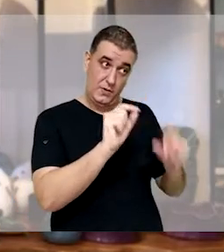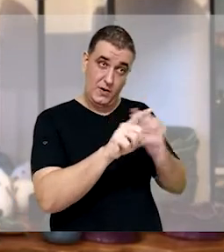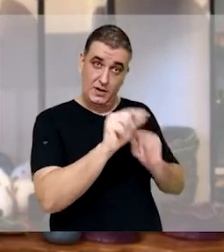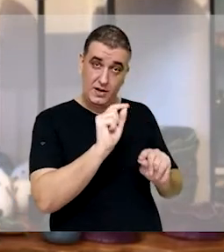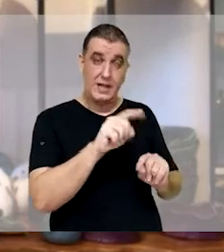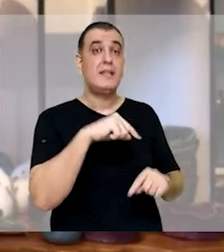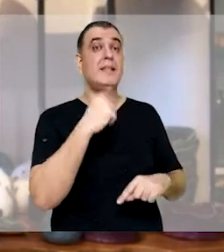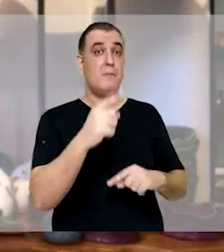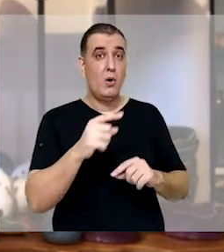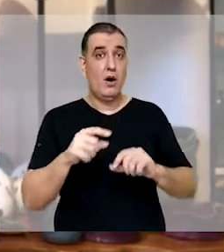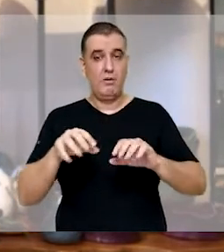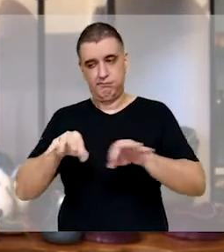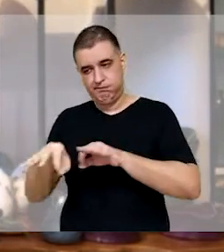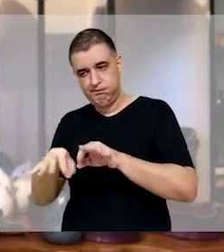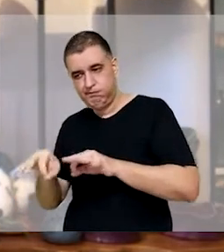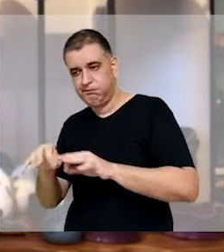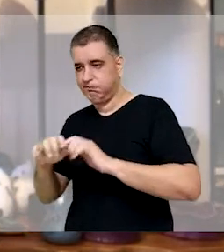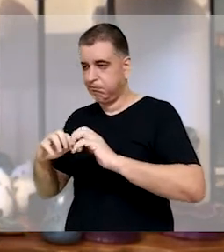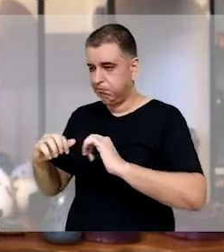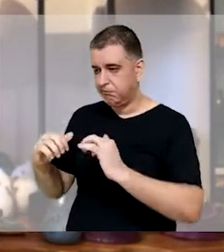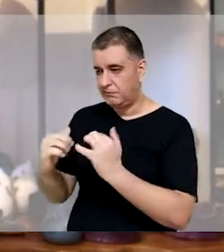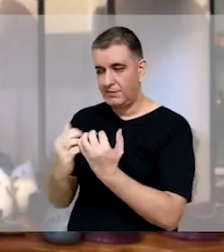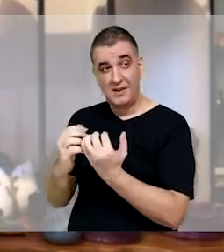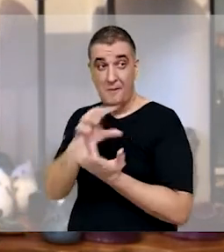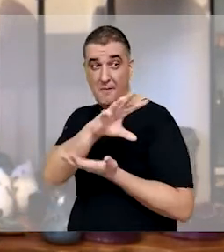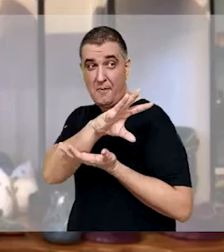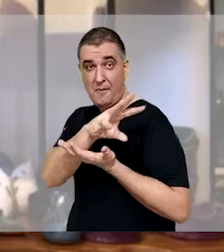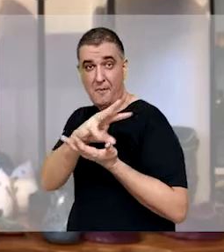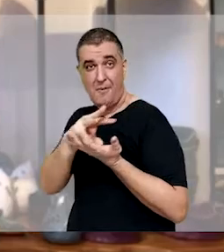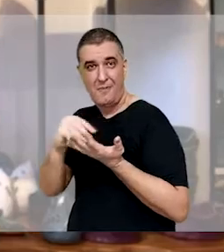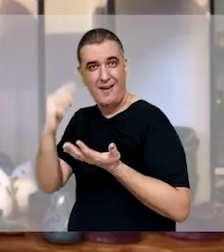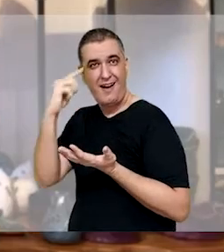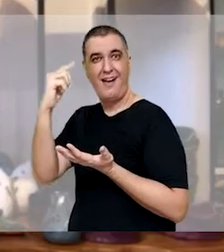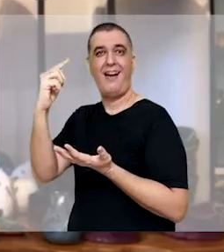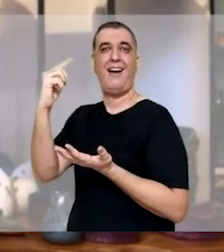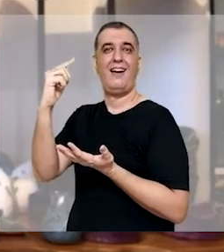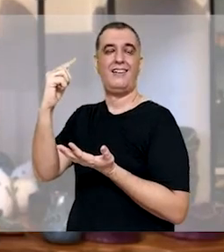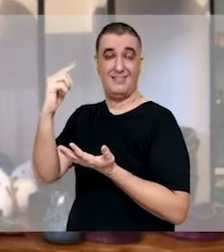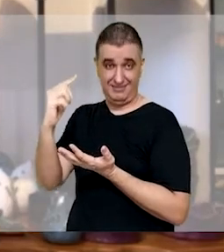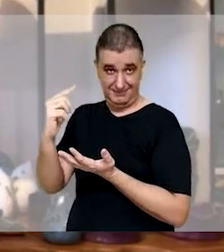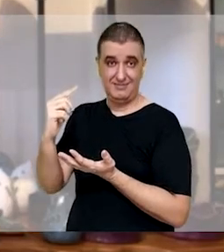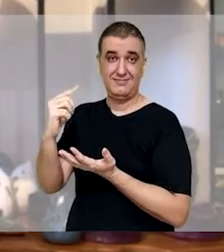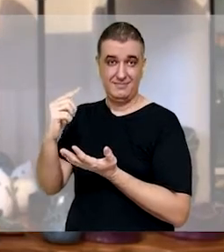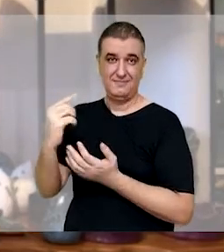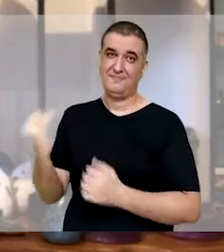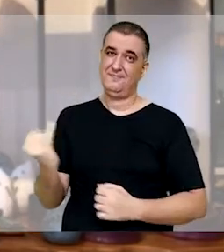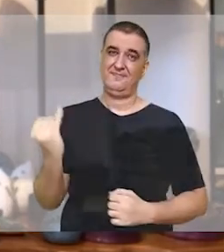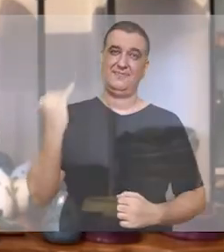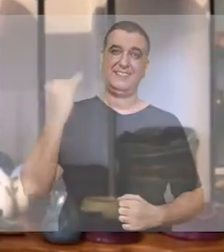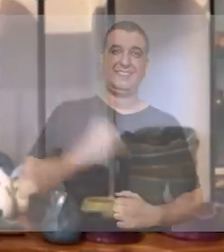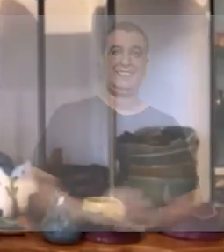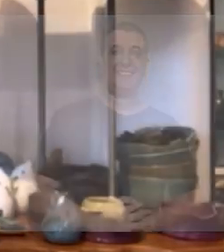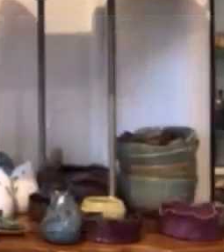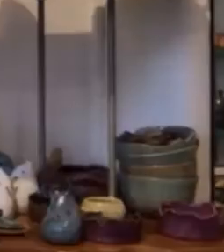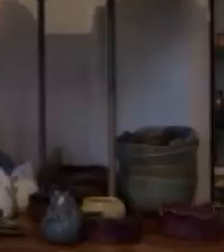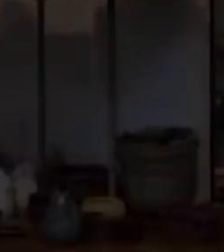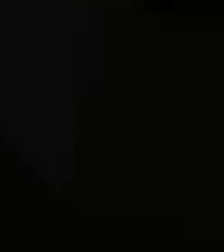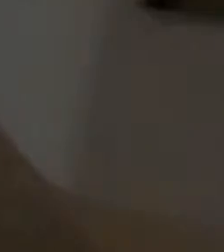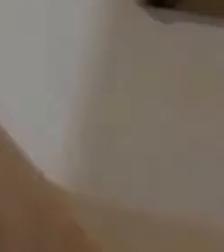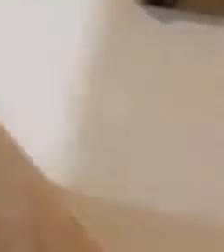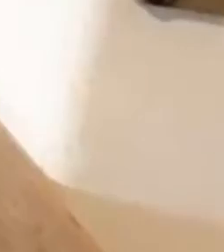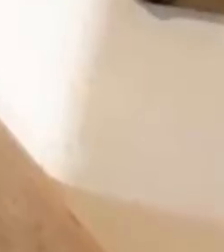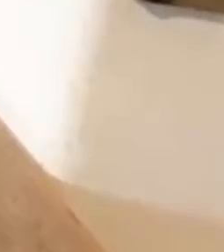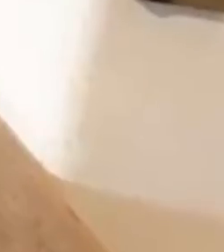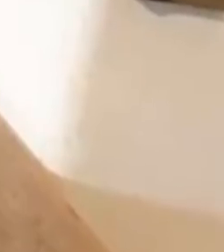as escolhas que não estão para todo mundo, que é do mundo particular. Eu acho que a gente tem que trabalhar mais isso dentro da gente.